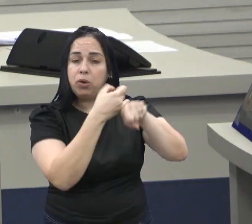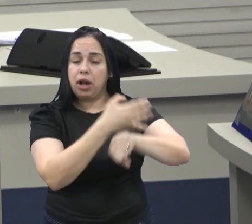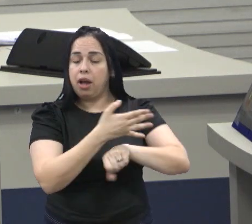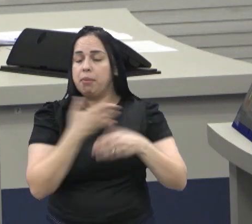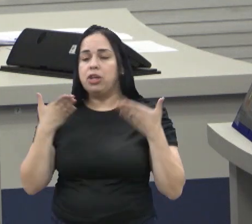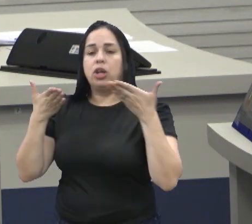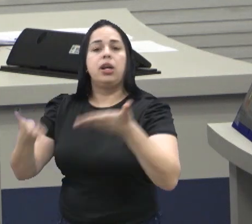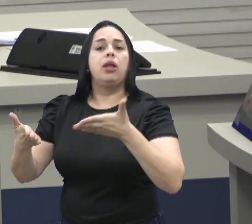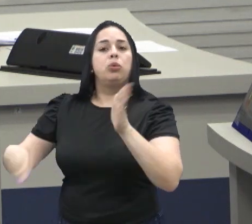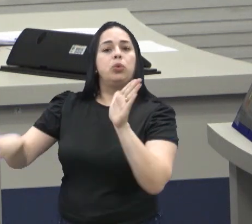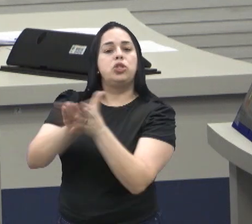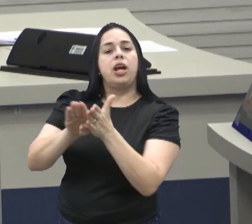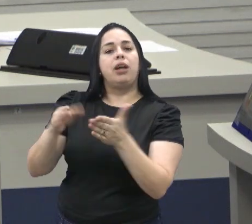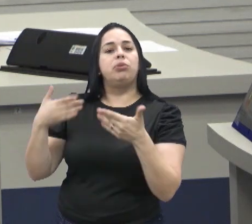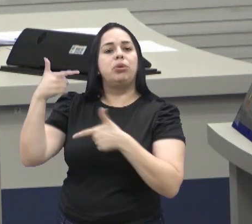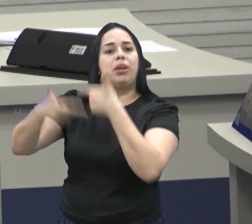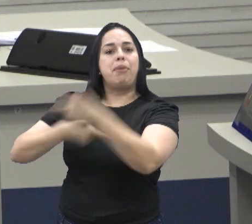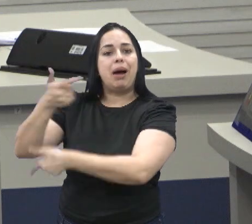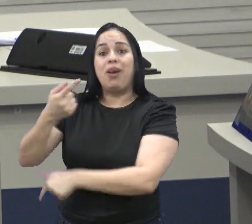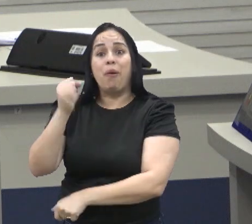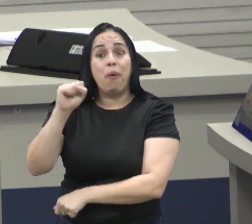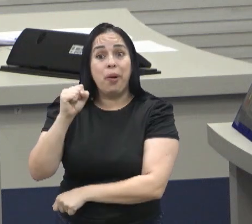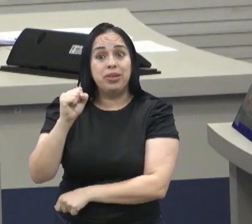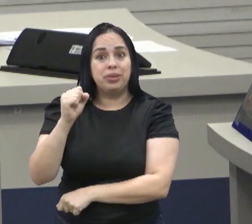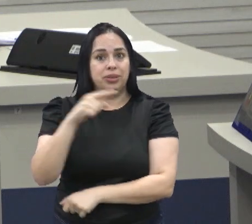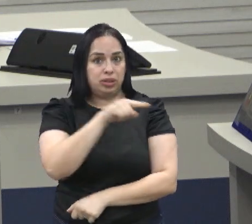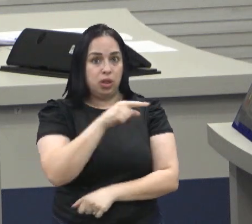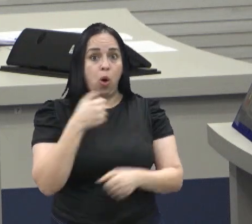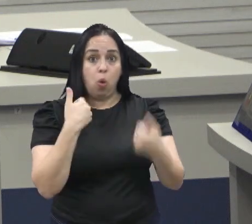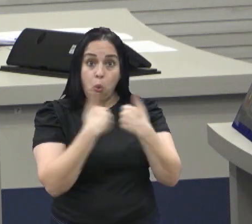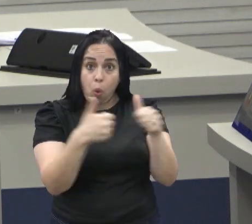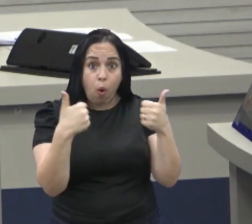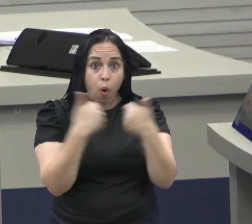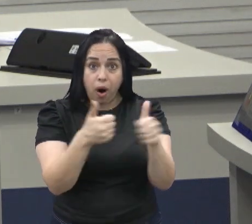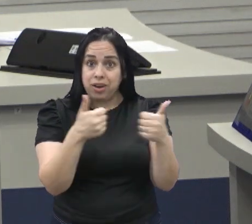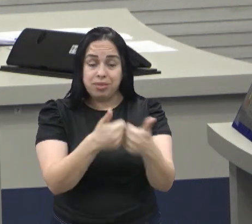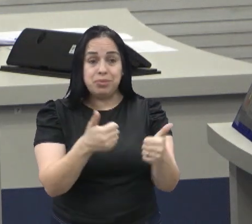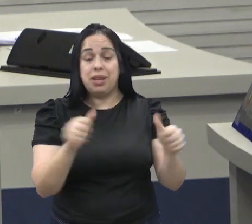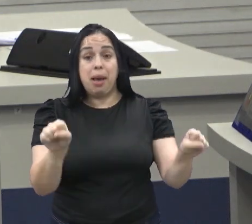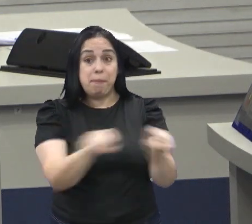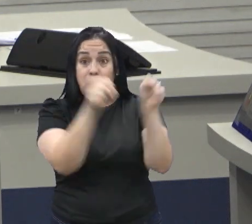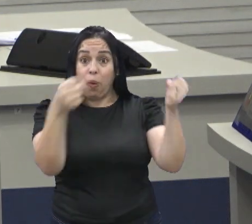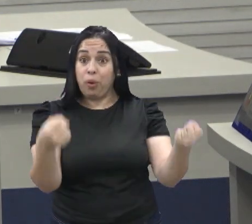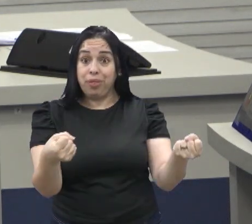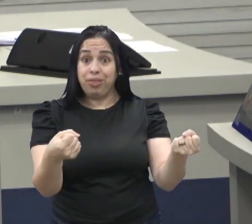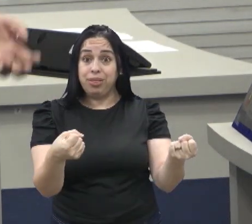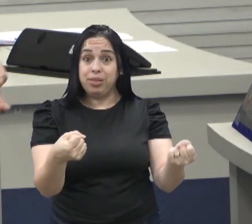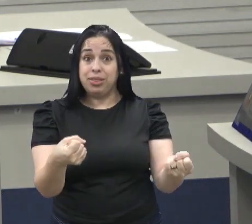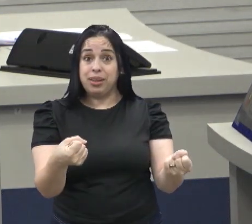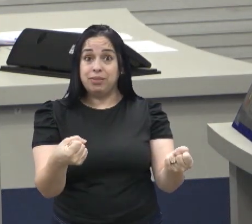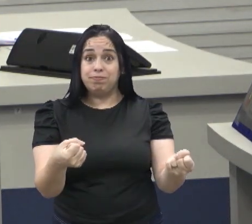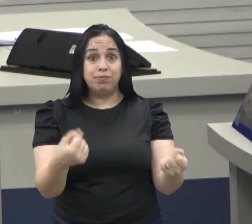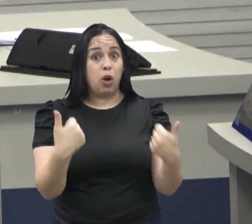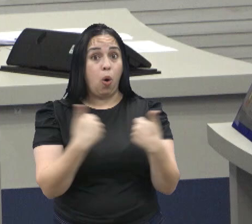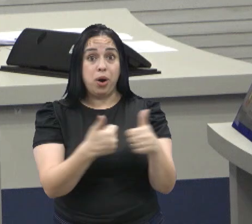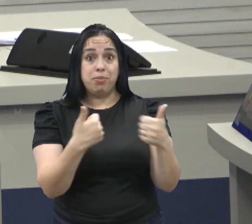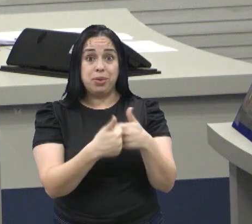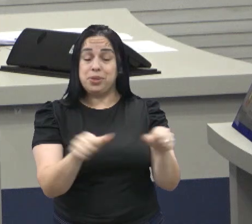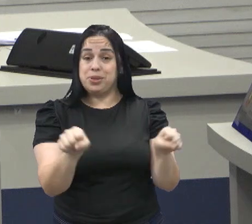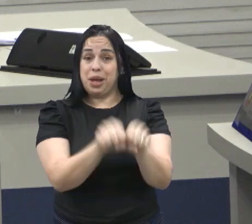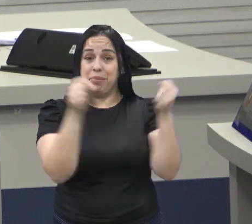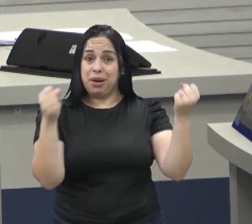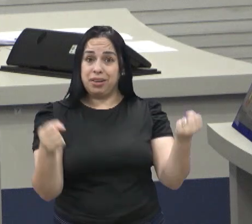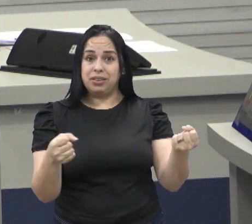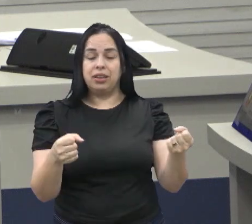ó. Isso foi de hoje. Urbanova. Ônibus quebrado na Urbanova. Ônibus quebrado, logicamente, está